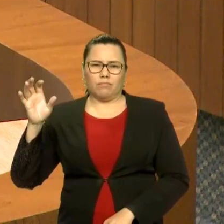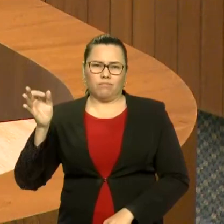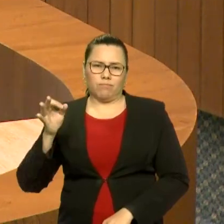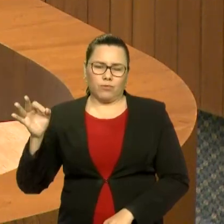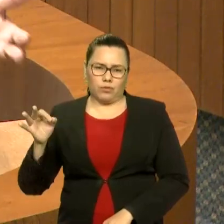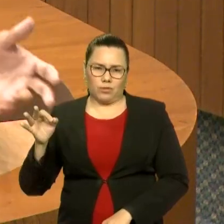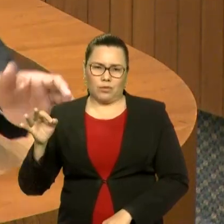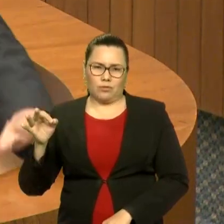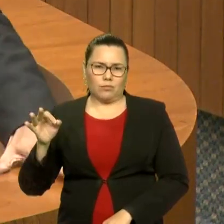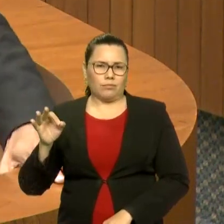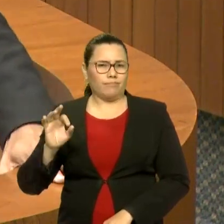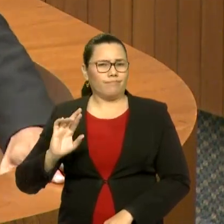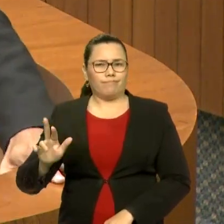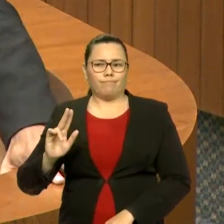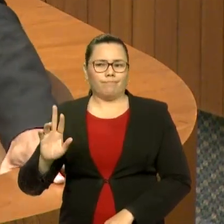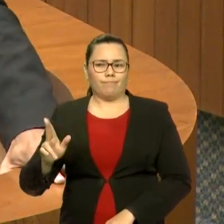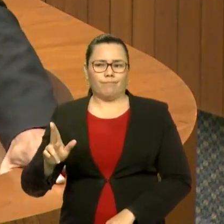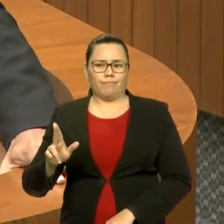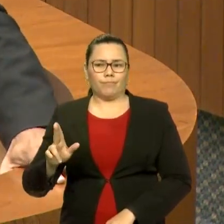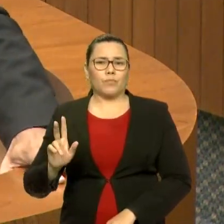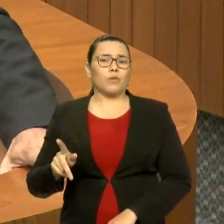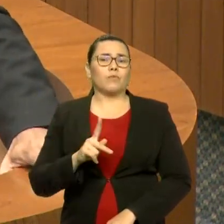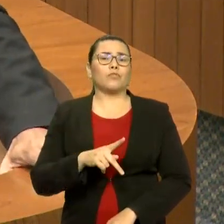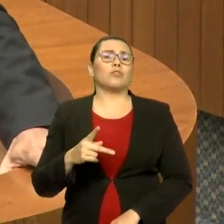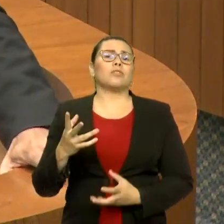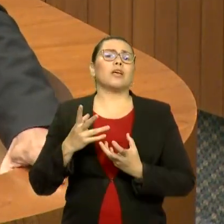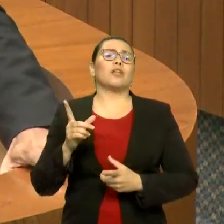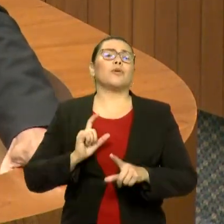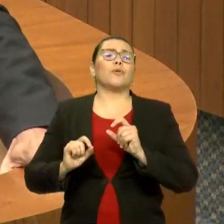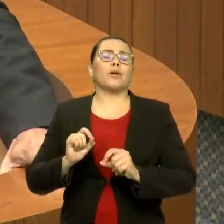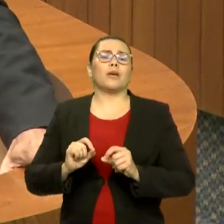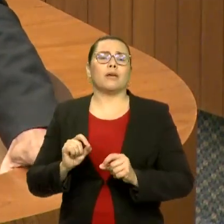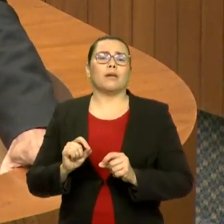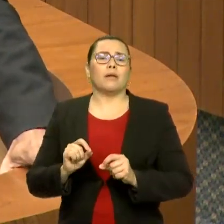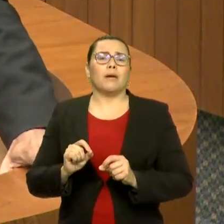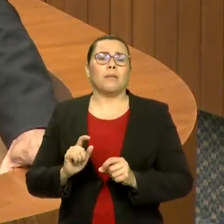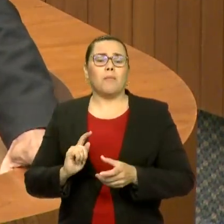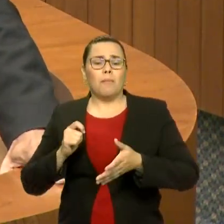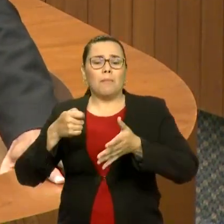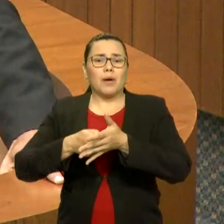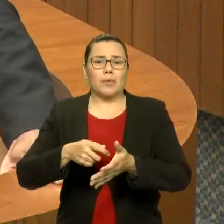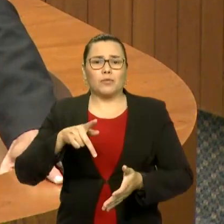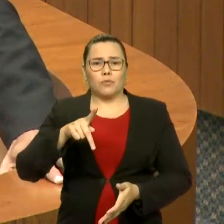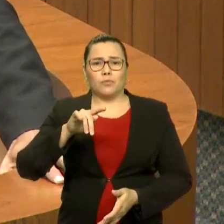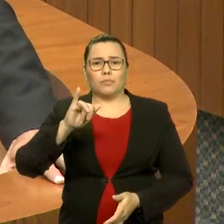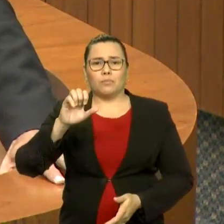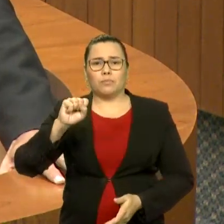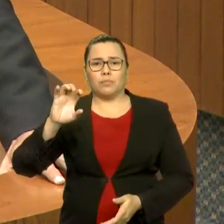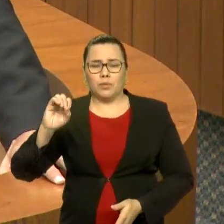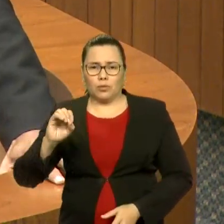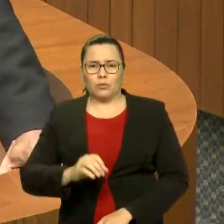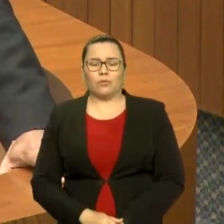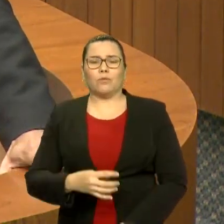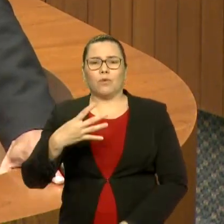defasado. Então, com a solicitação dos professores, que pudessem implantar o piso de R$ 4.420,